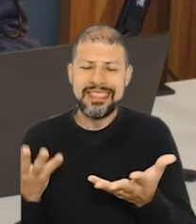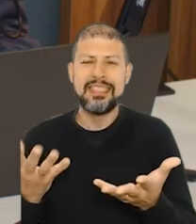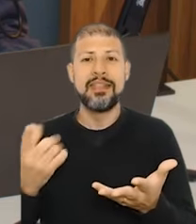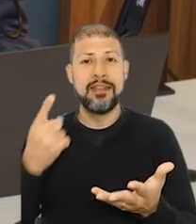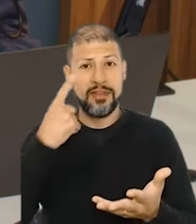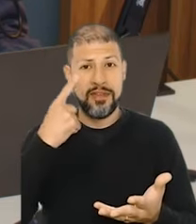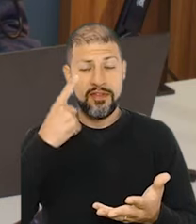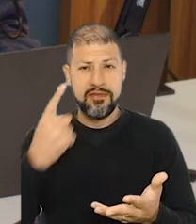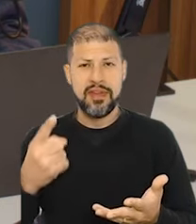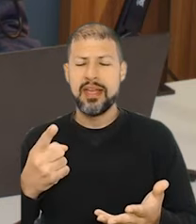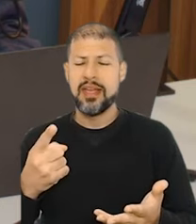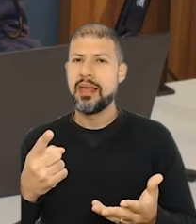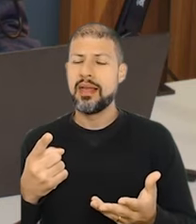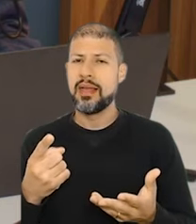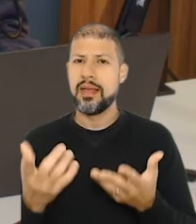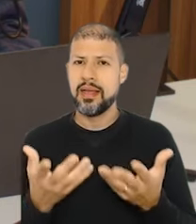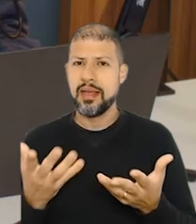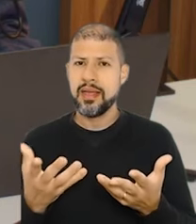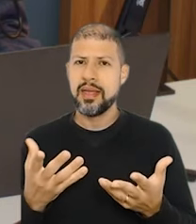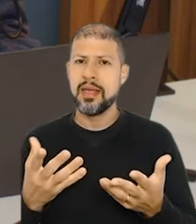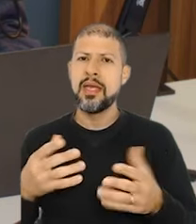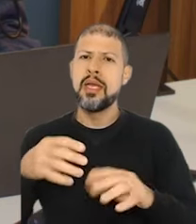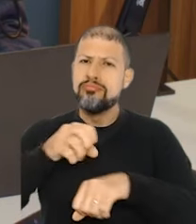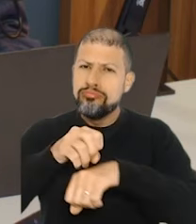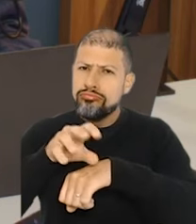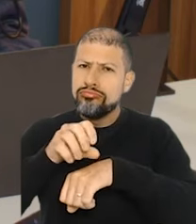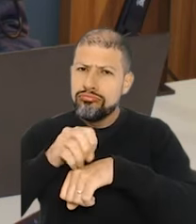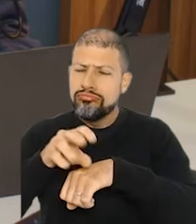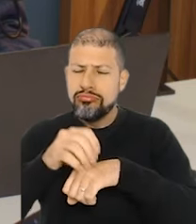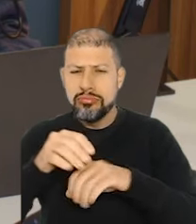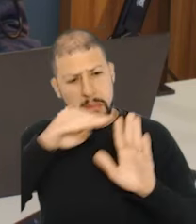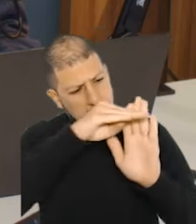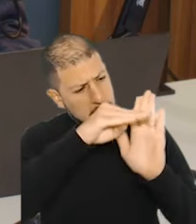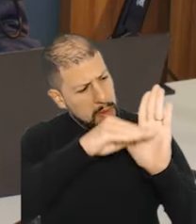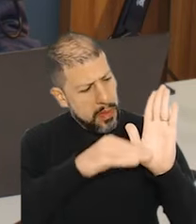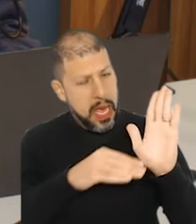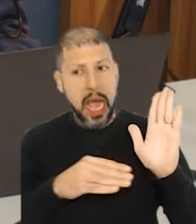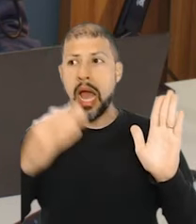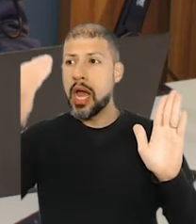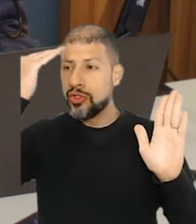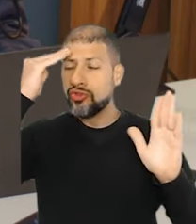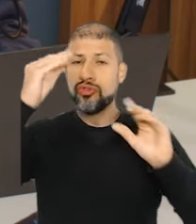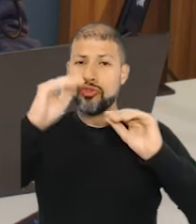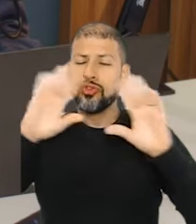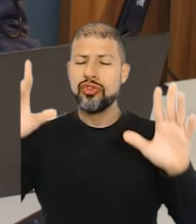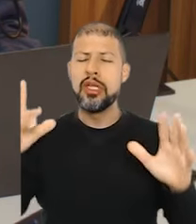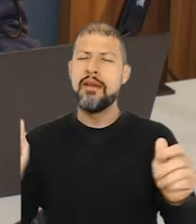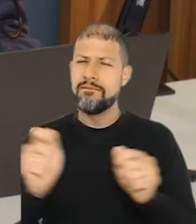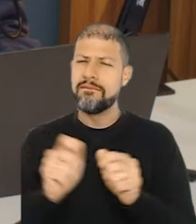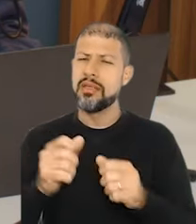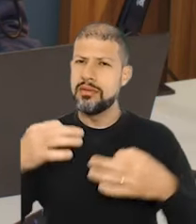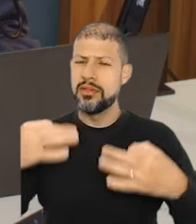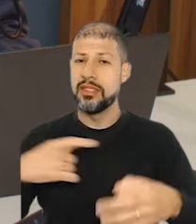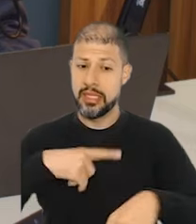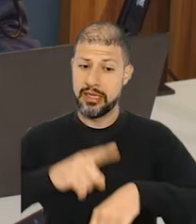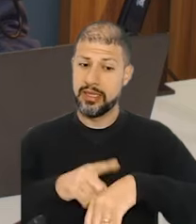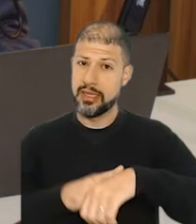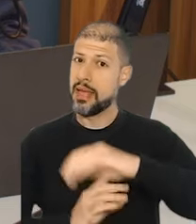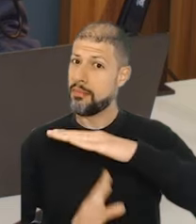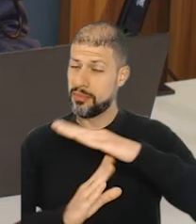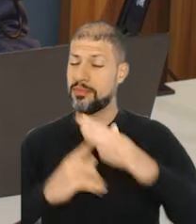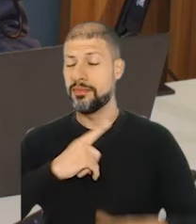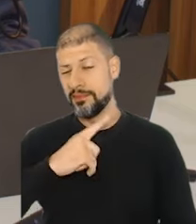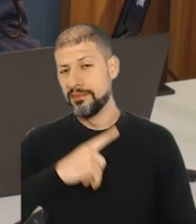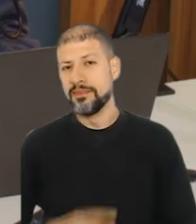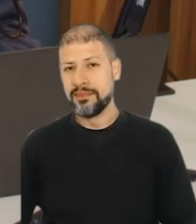realmente é um um ícone assim que com orientação a gente consegue fazer de uma maneira bem adequada Lembrando que tá bem perto do prazo né